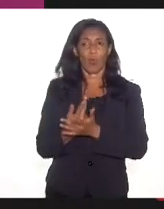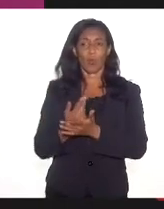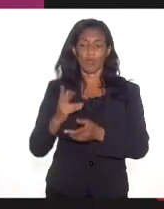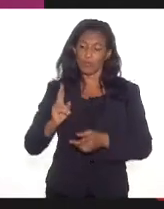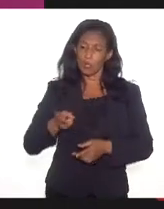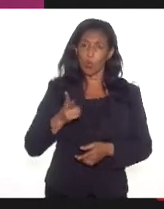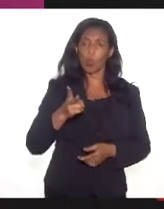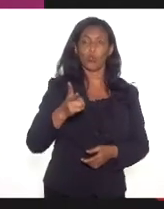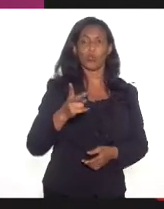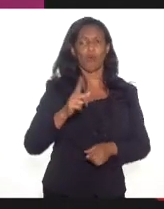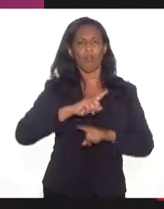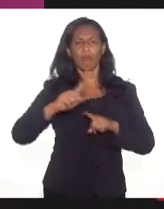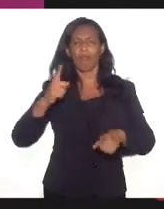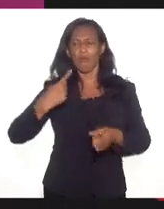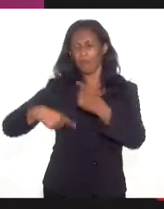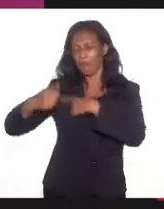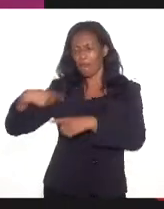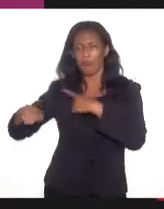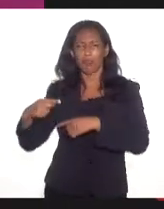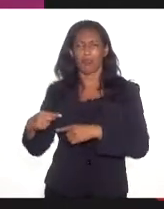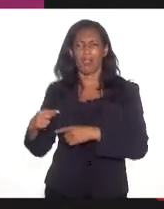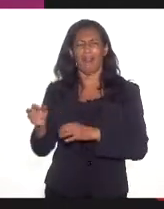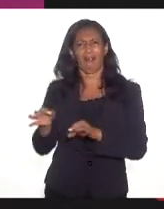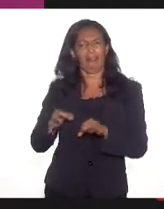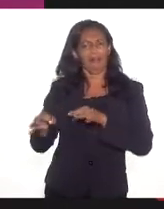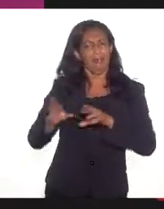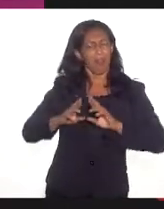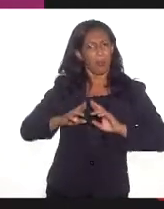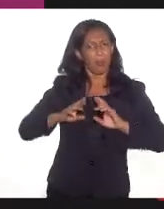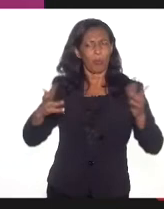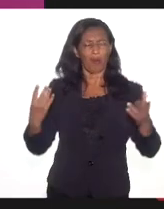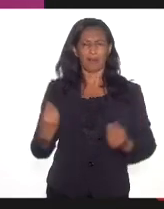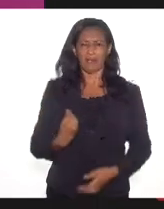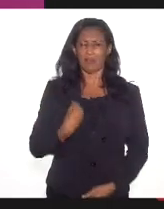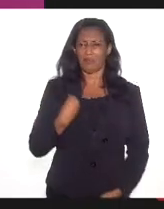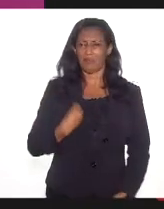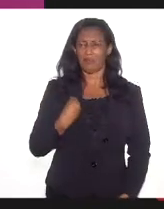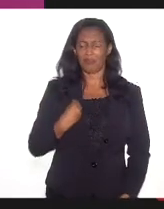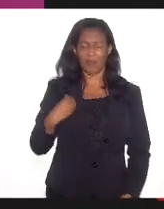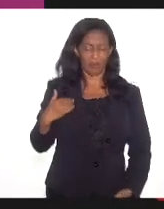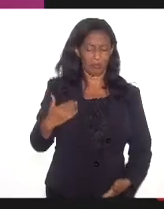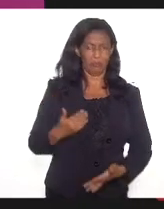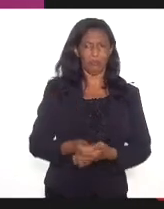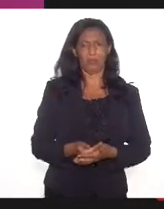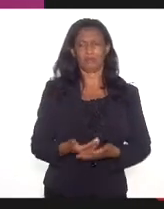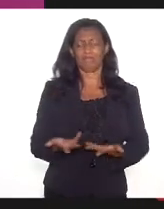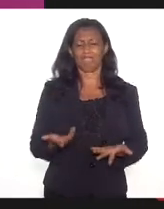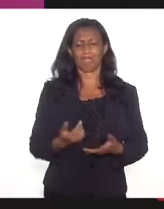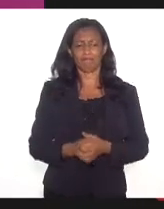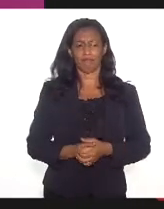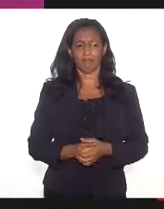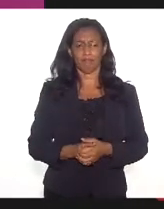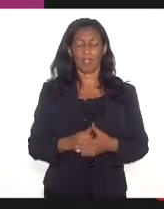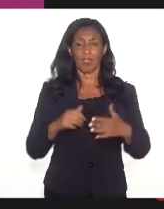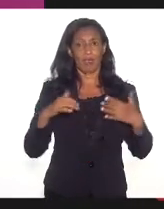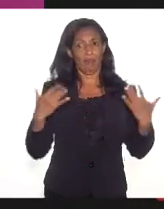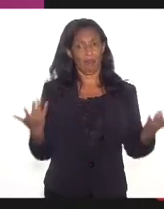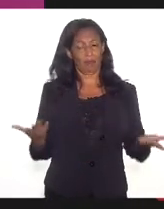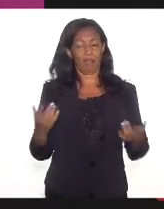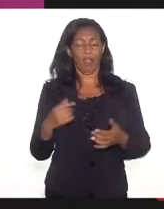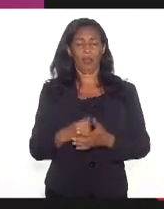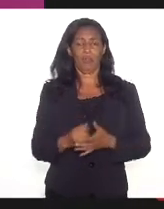atrás do jeito e da forma que a gente está vivendo ultimamente né é óbvio que você